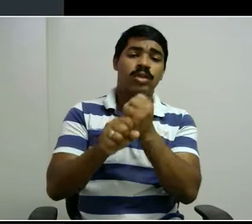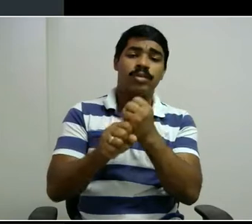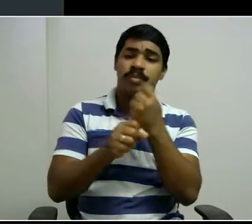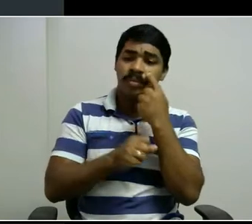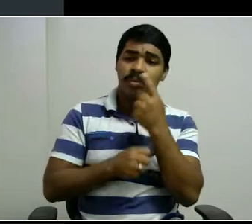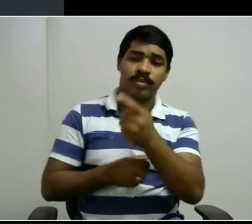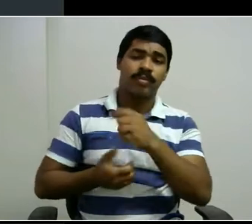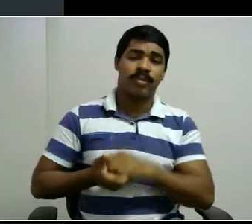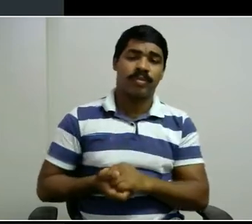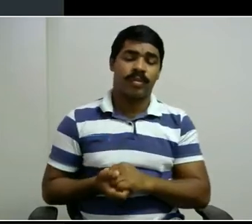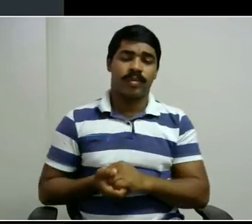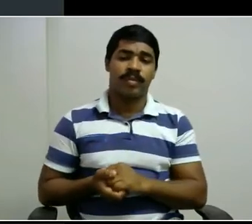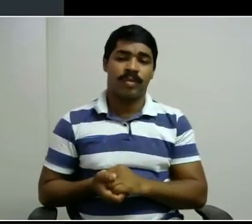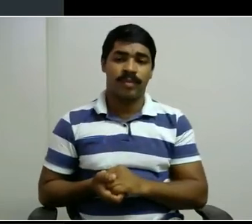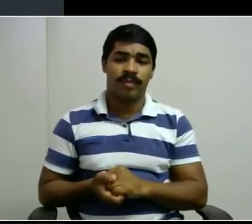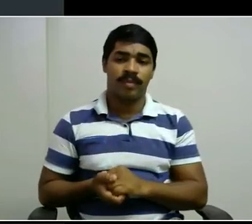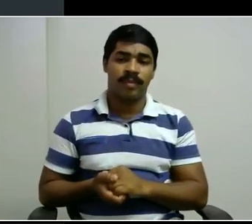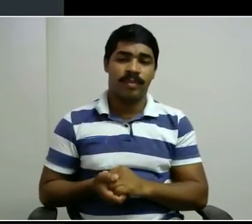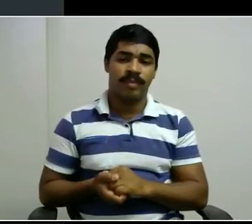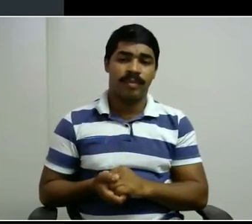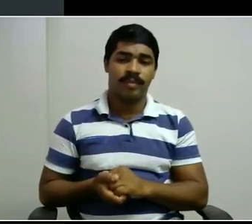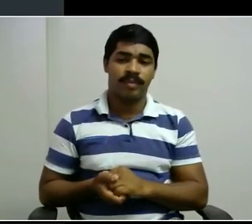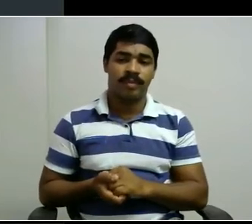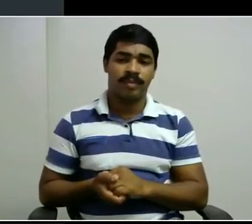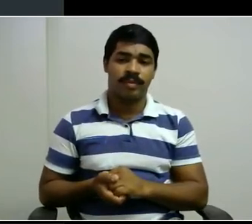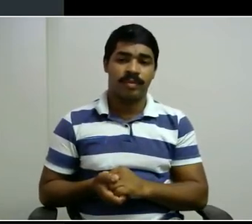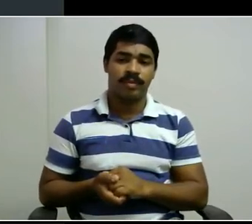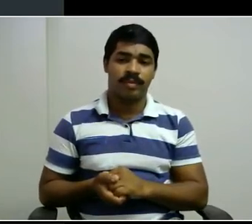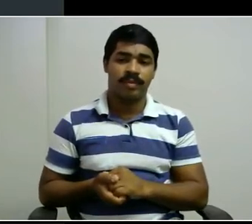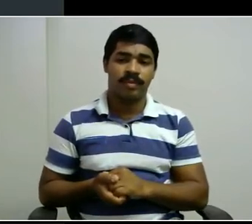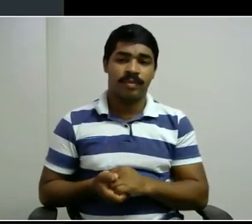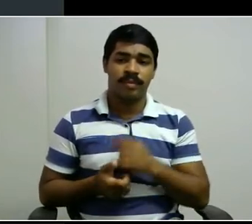Ax é igual a menos b, não é?